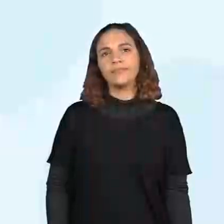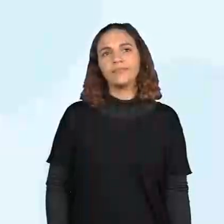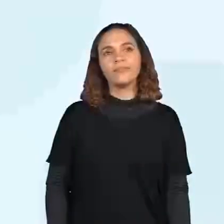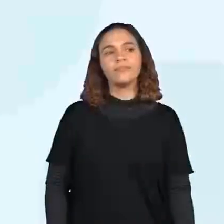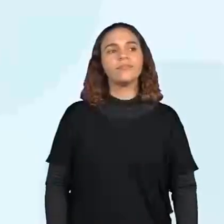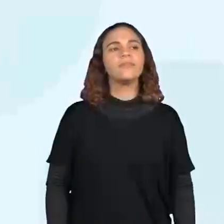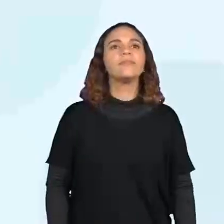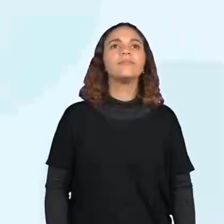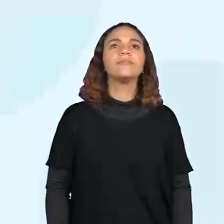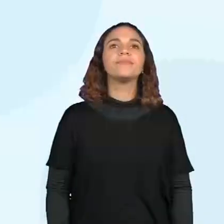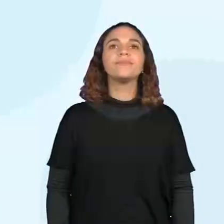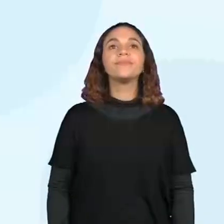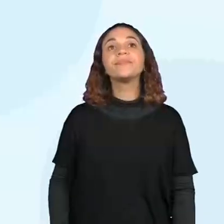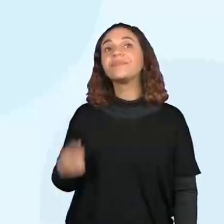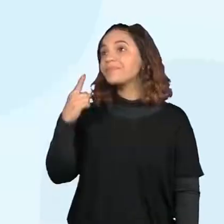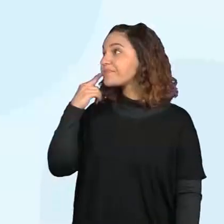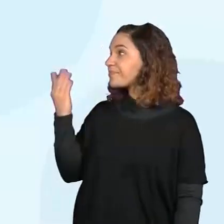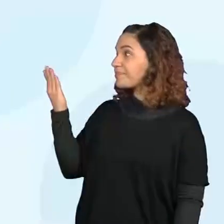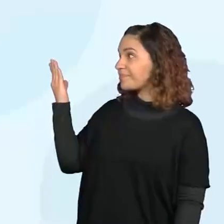poder